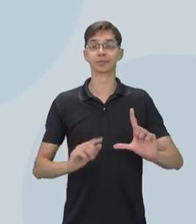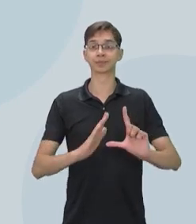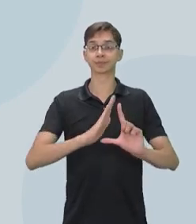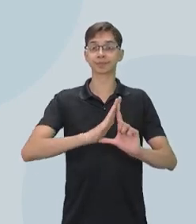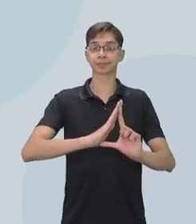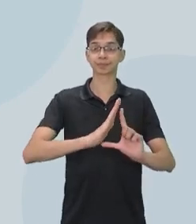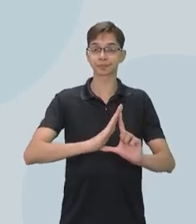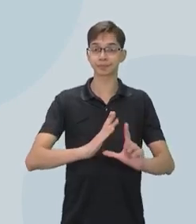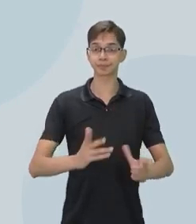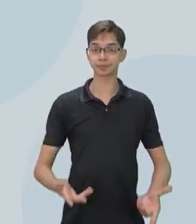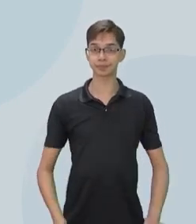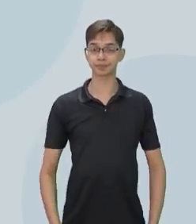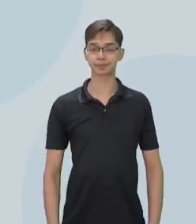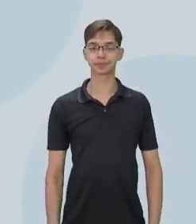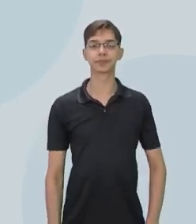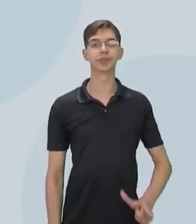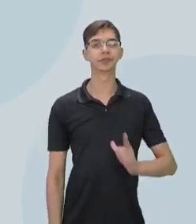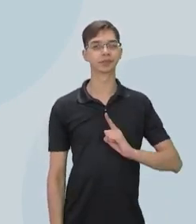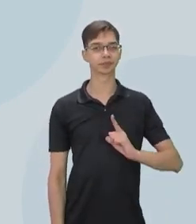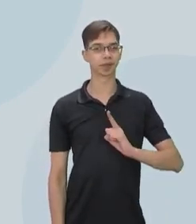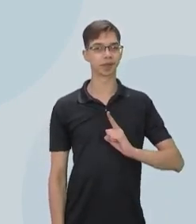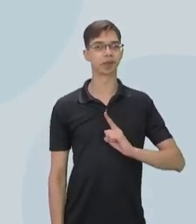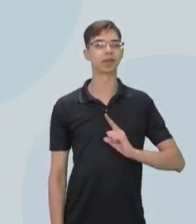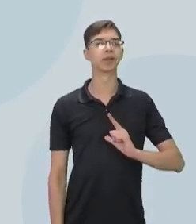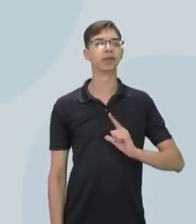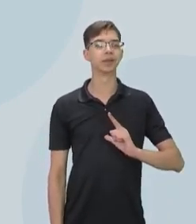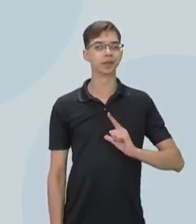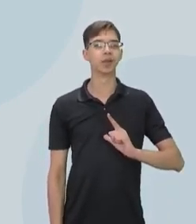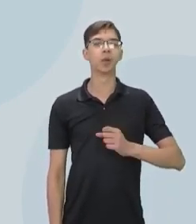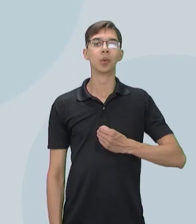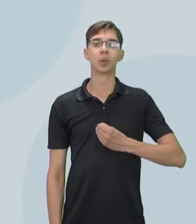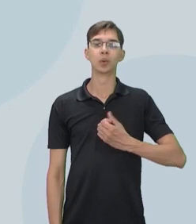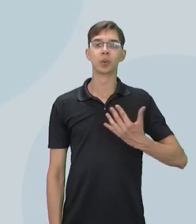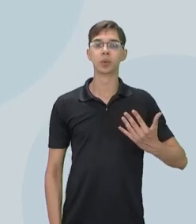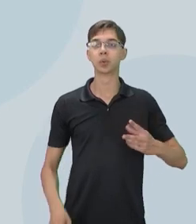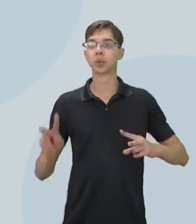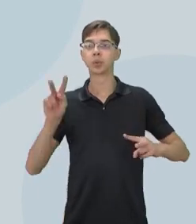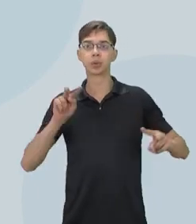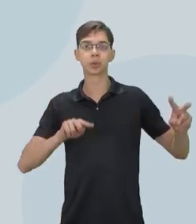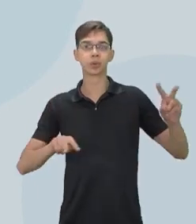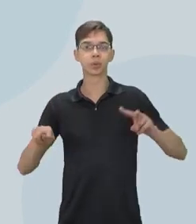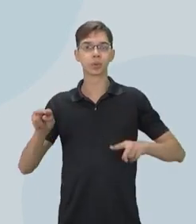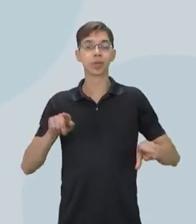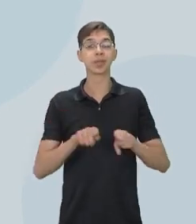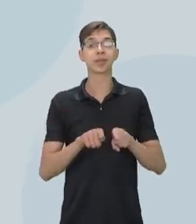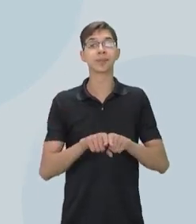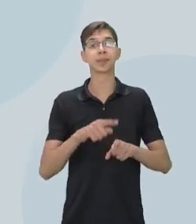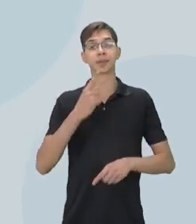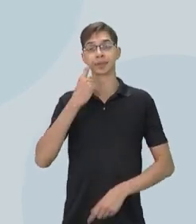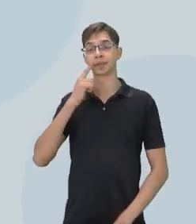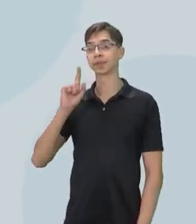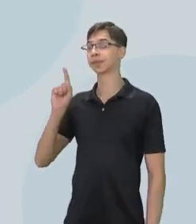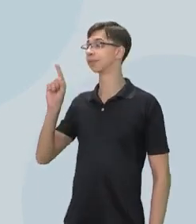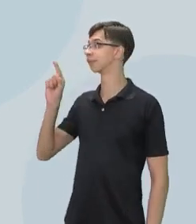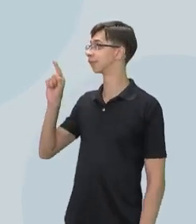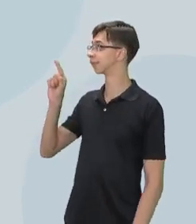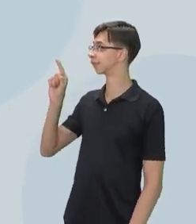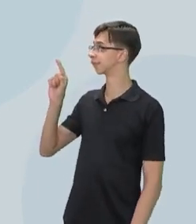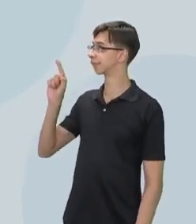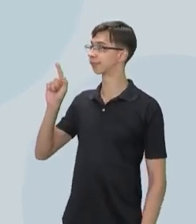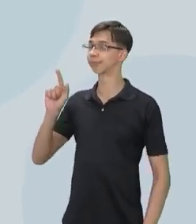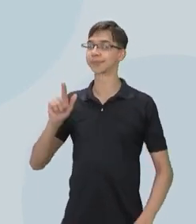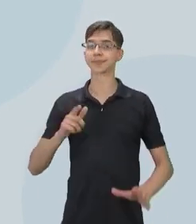essas contas, vamos dizer assim, e pelo triângulo retângulo ali em cima desenhado, né?